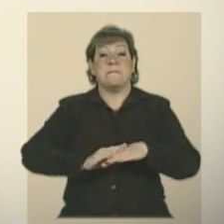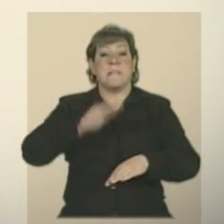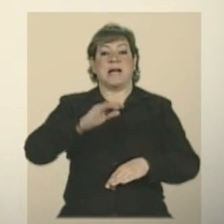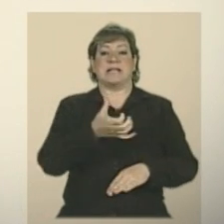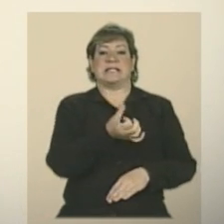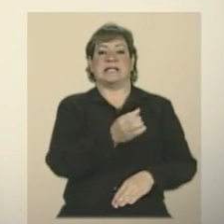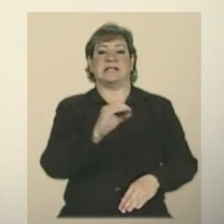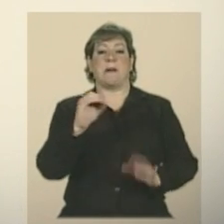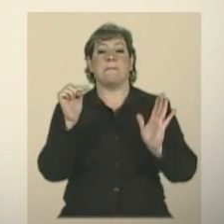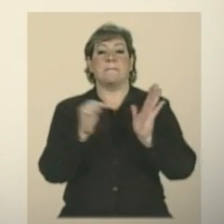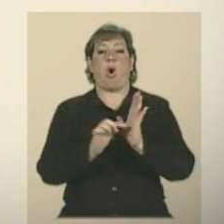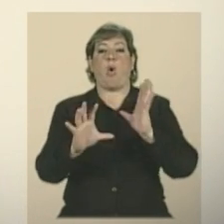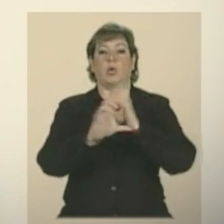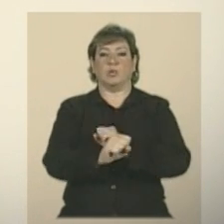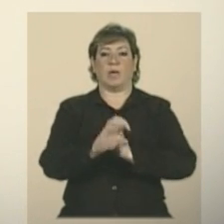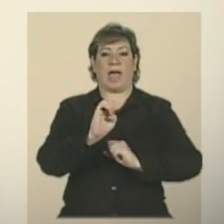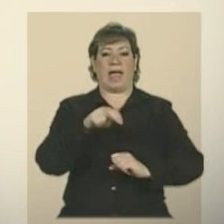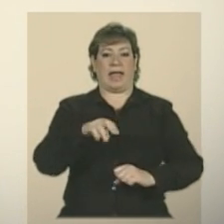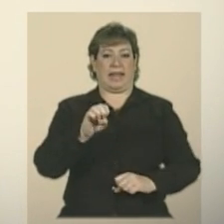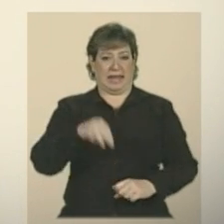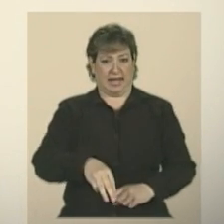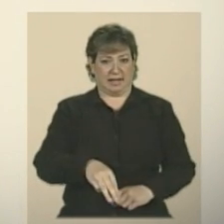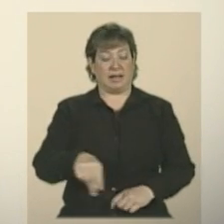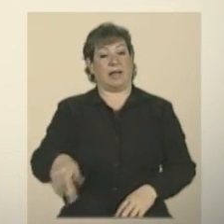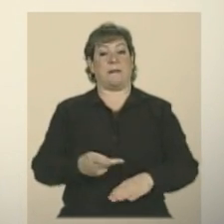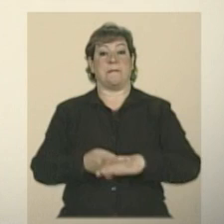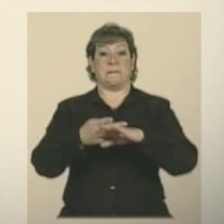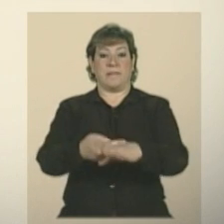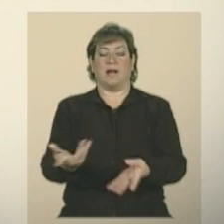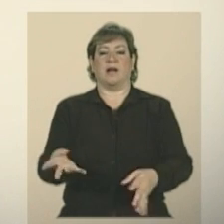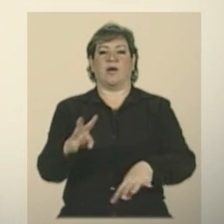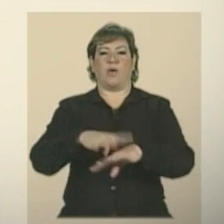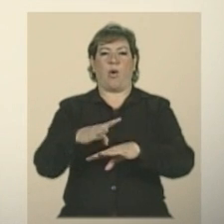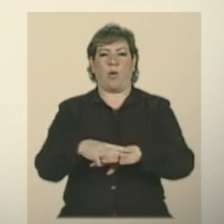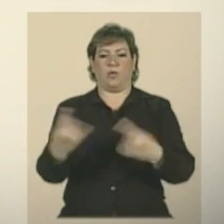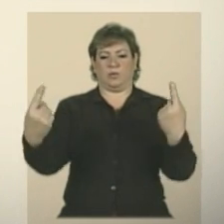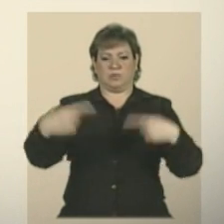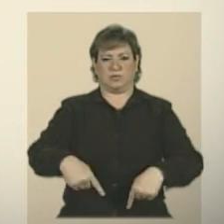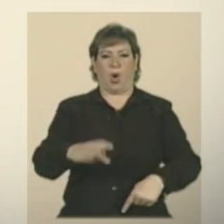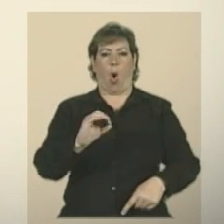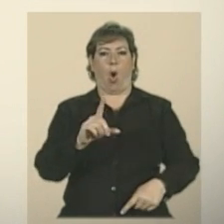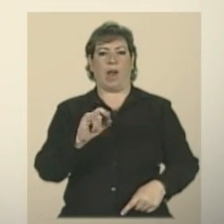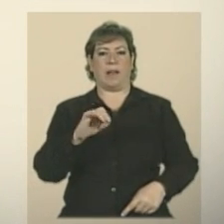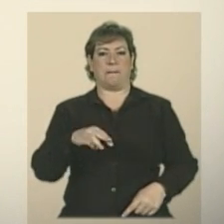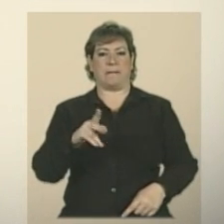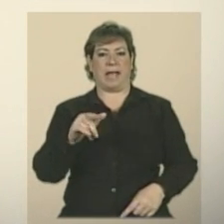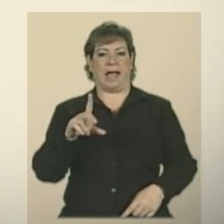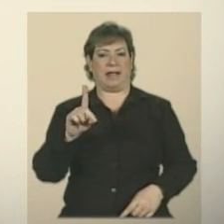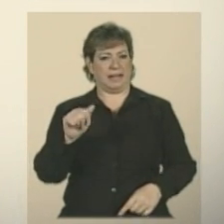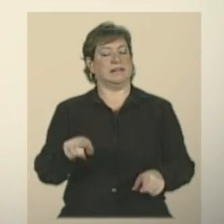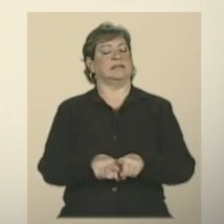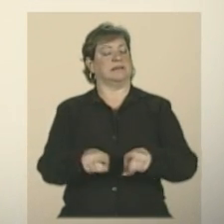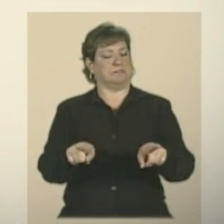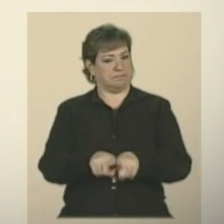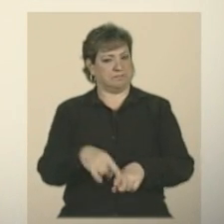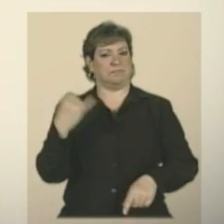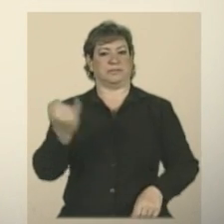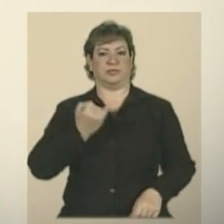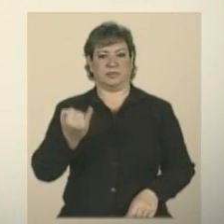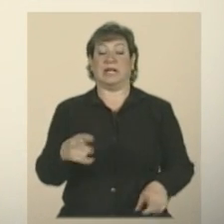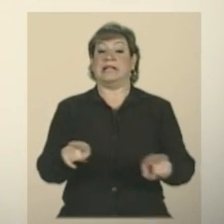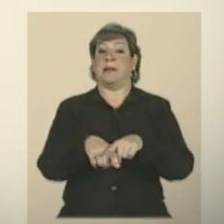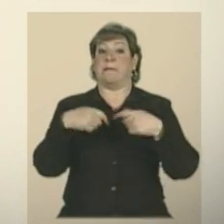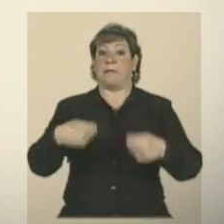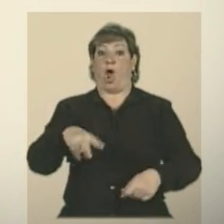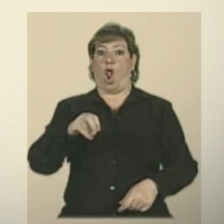600 pontos no Enem. A premiação em Olimpíadas do Conhecimento também conta. Além disso, precisam ter